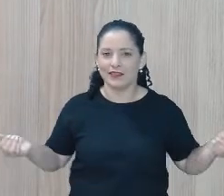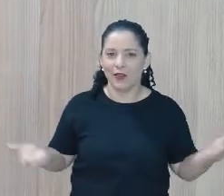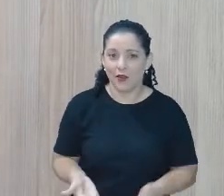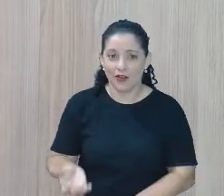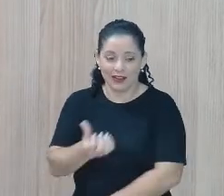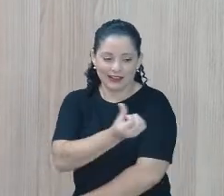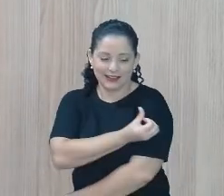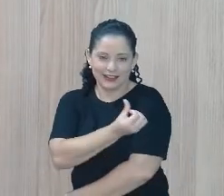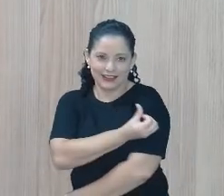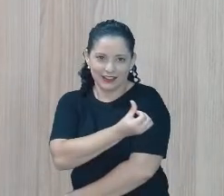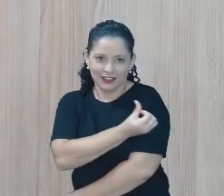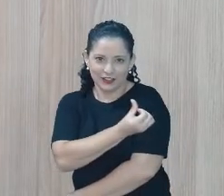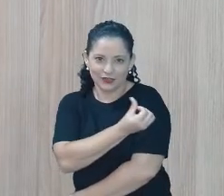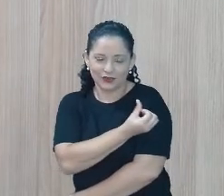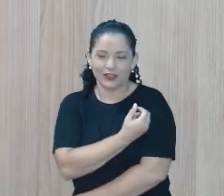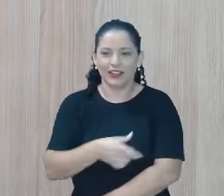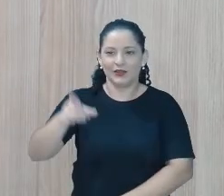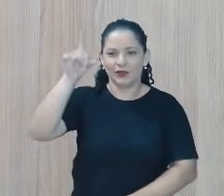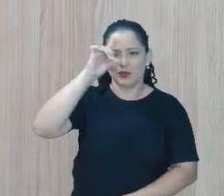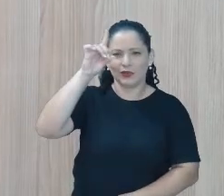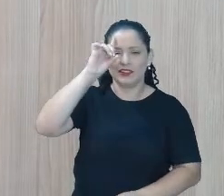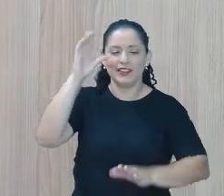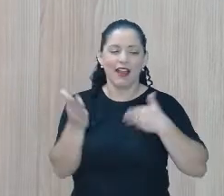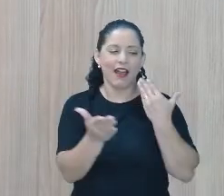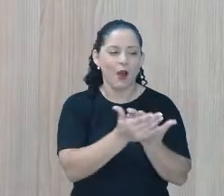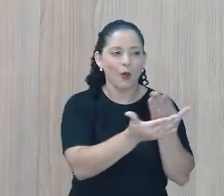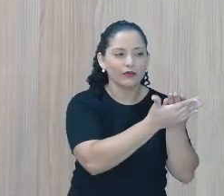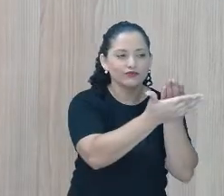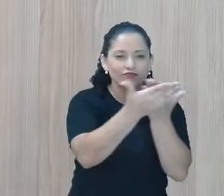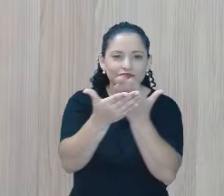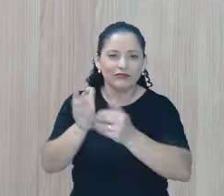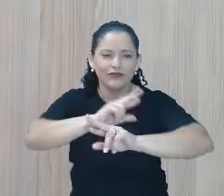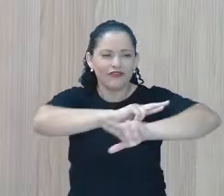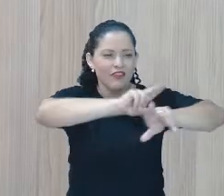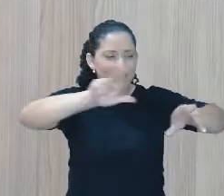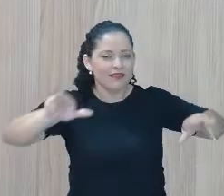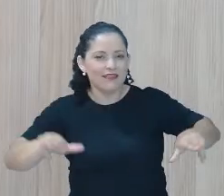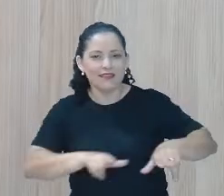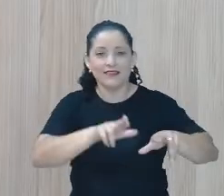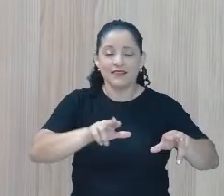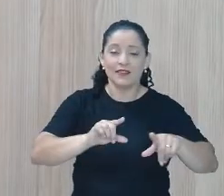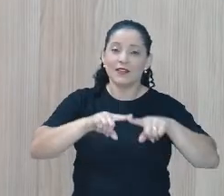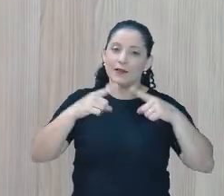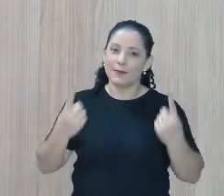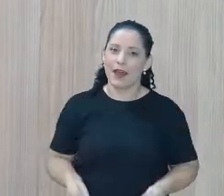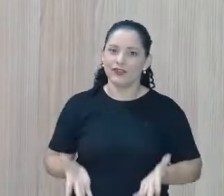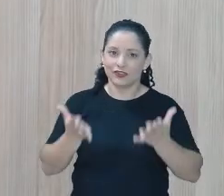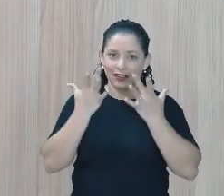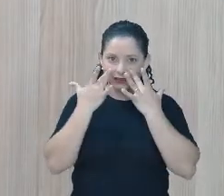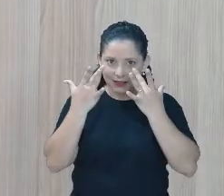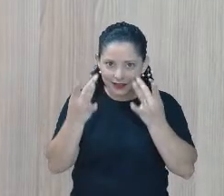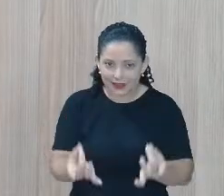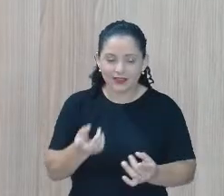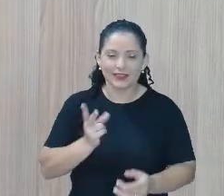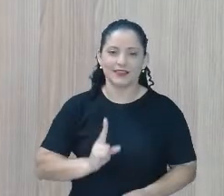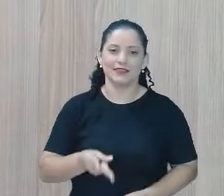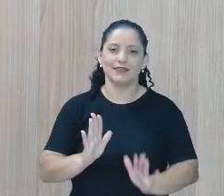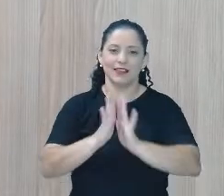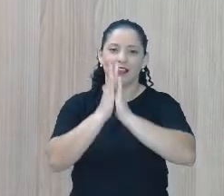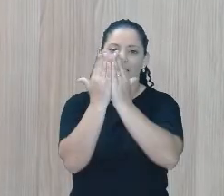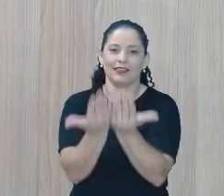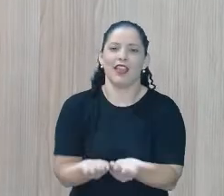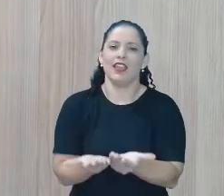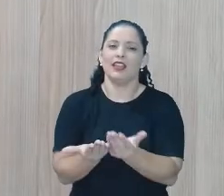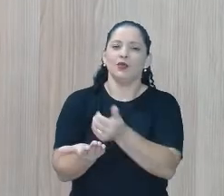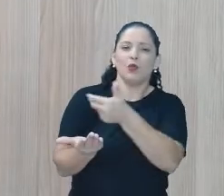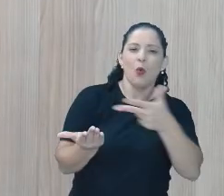no 6º ano, então cada dia uma aula diferente, cada momento uma aula diferente, mas fiquem atentos, peguem